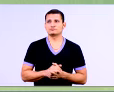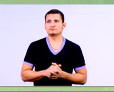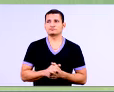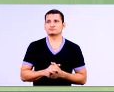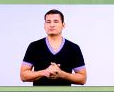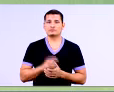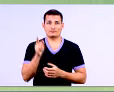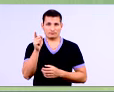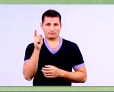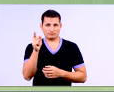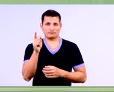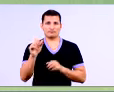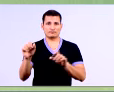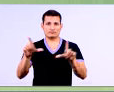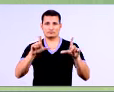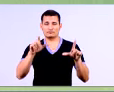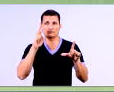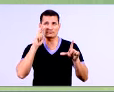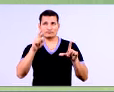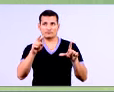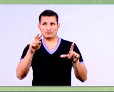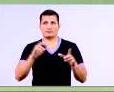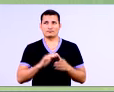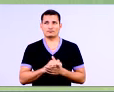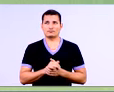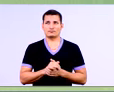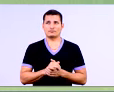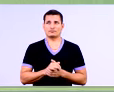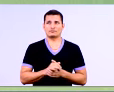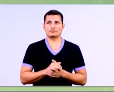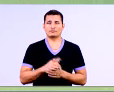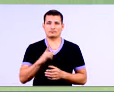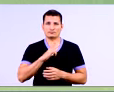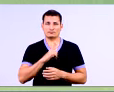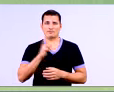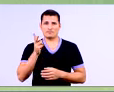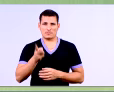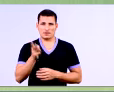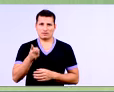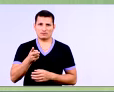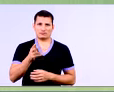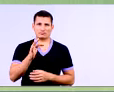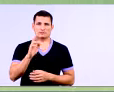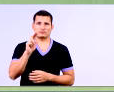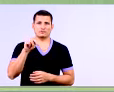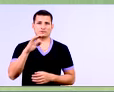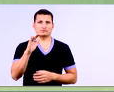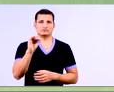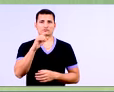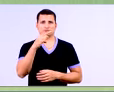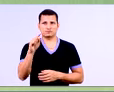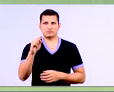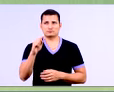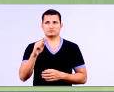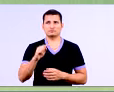Aqui na tela, nós observamos o seguinte. Nós temos a mesma função,